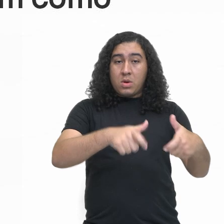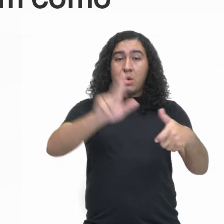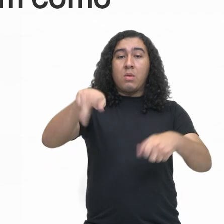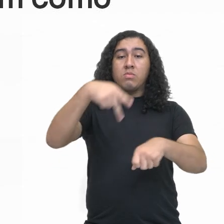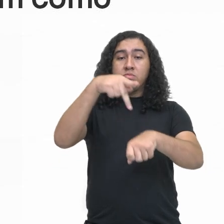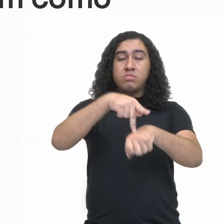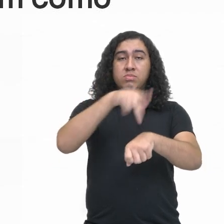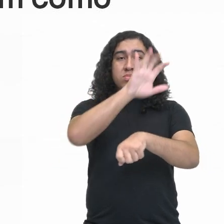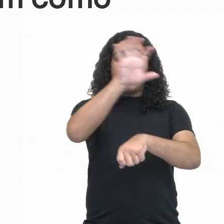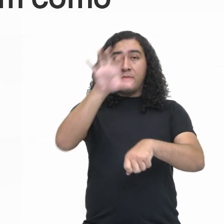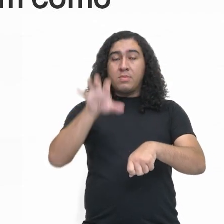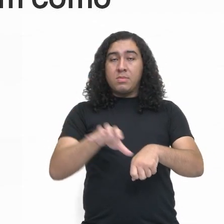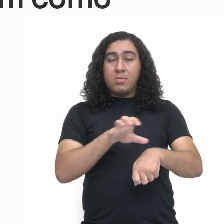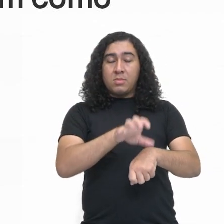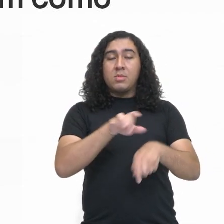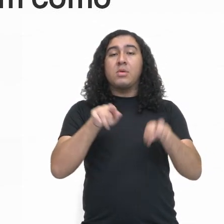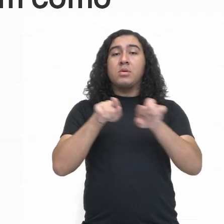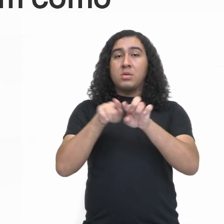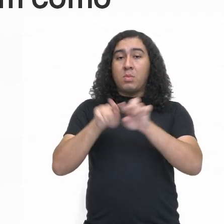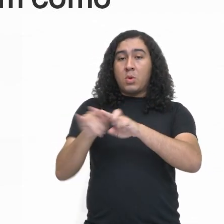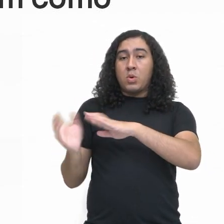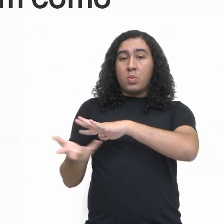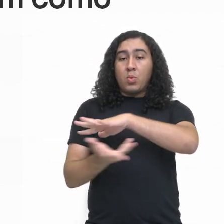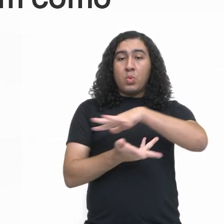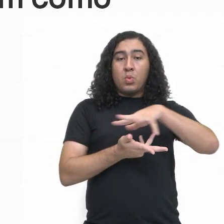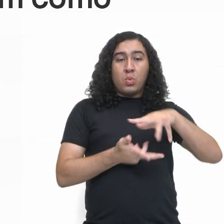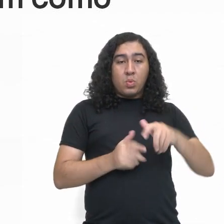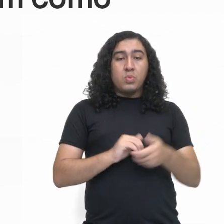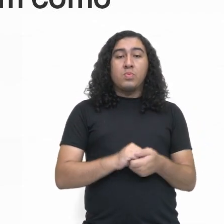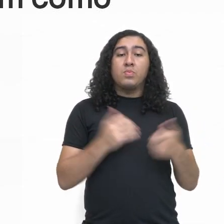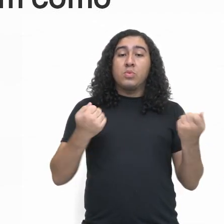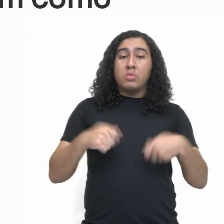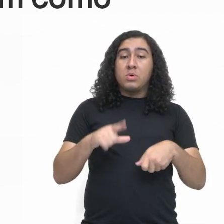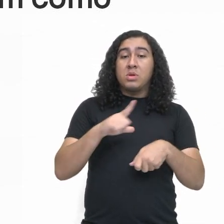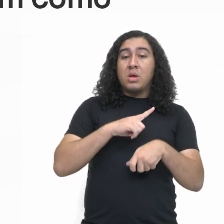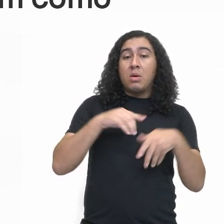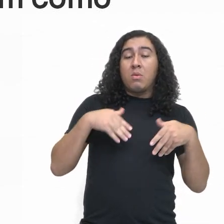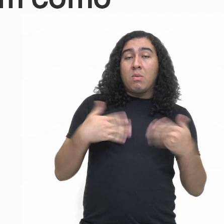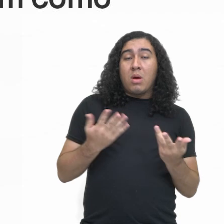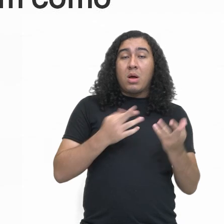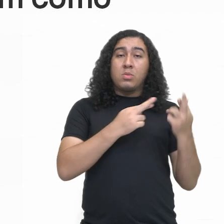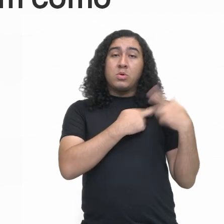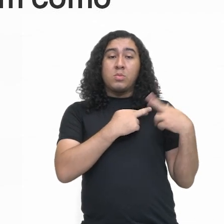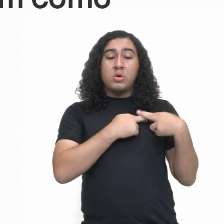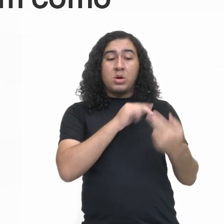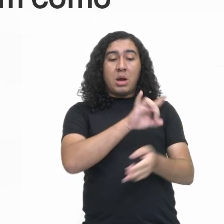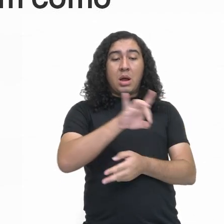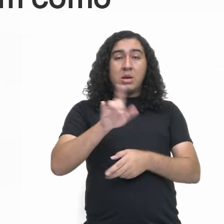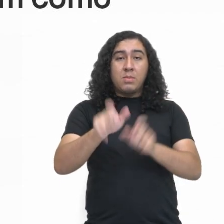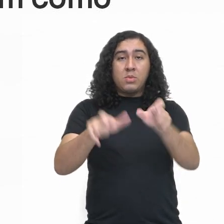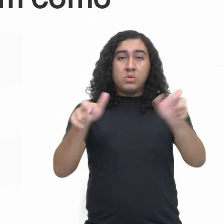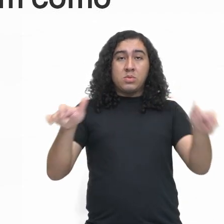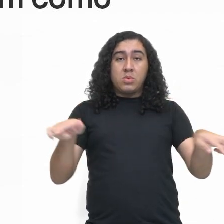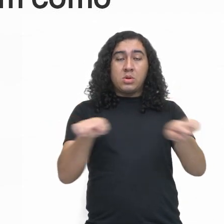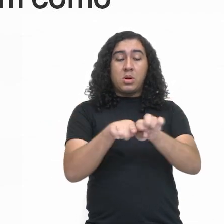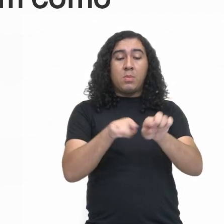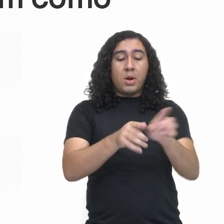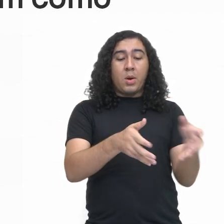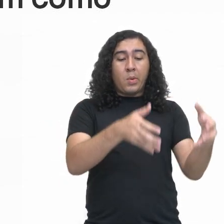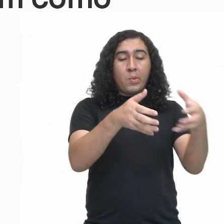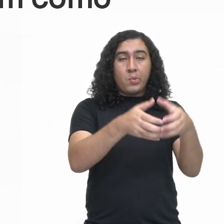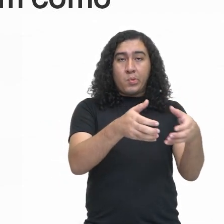local, regional, nacional e global, bem como o papel desempenhado pelos sujeitos e